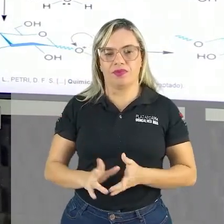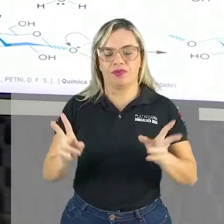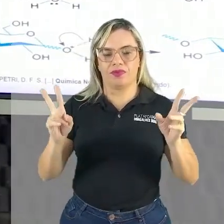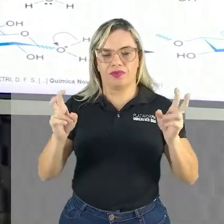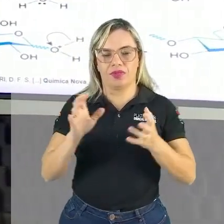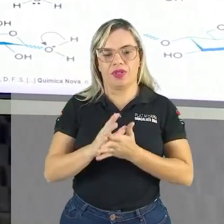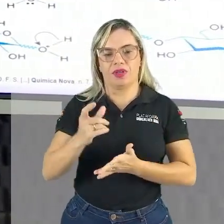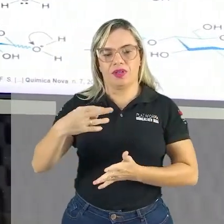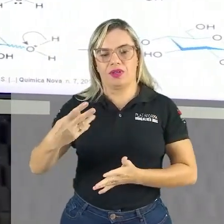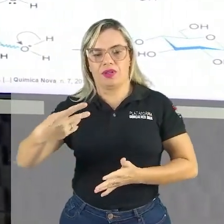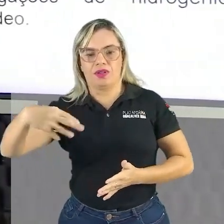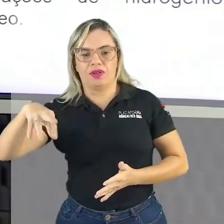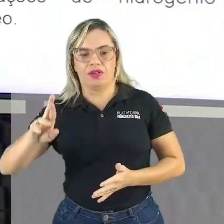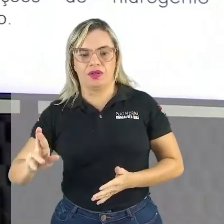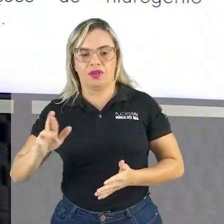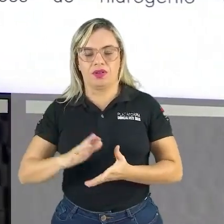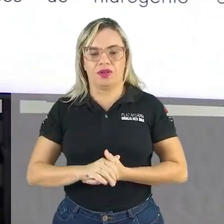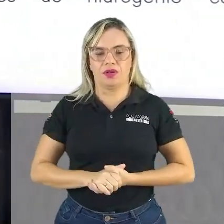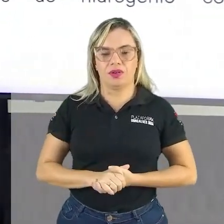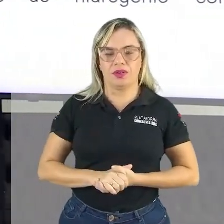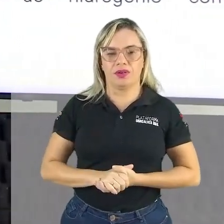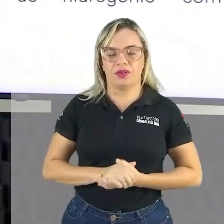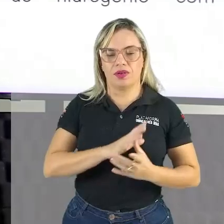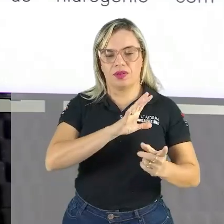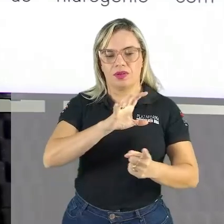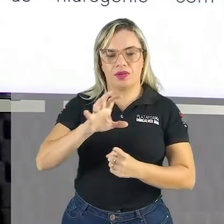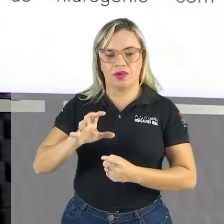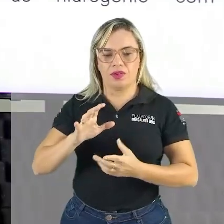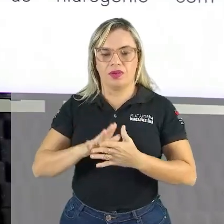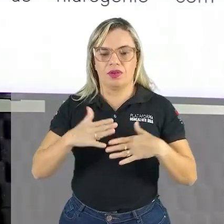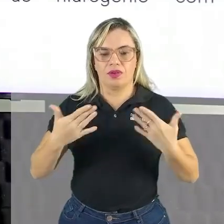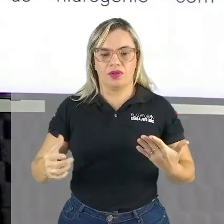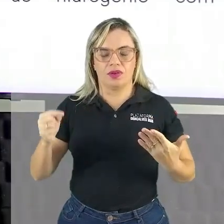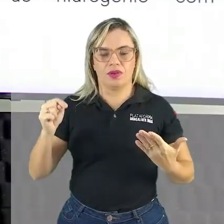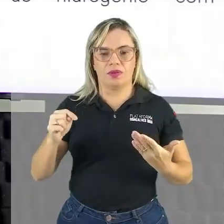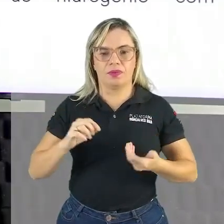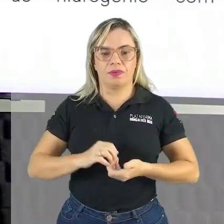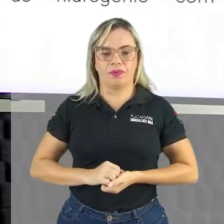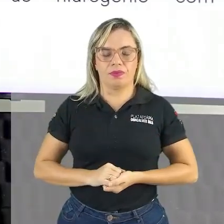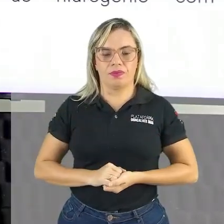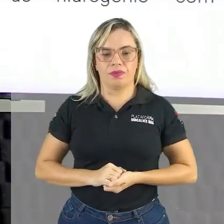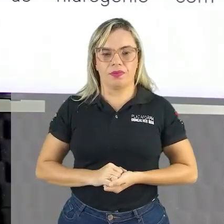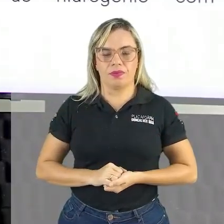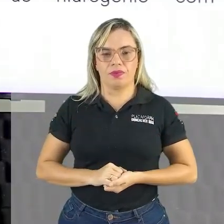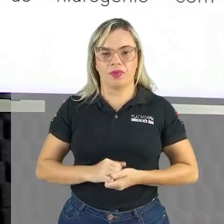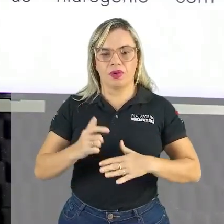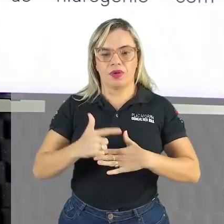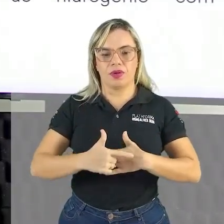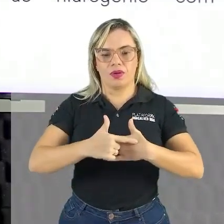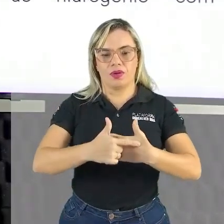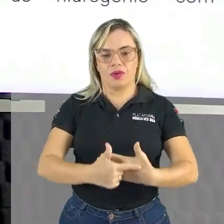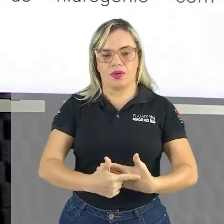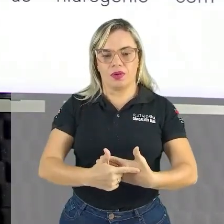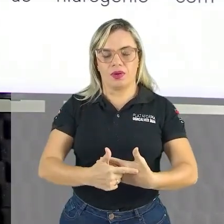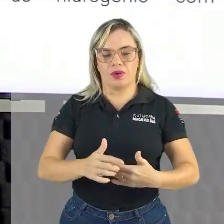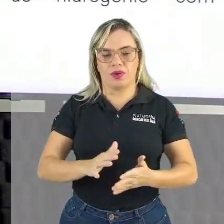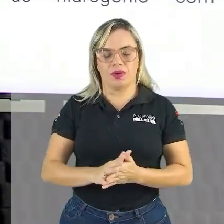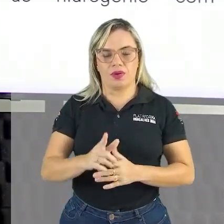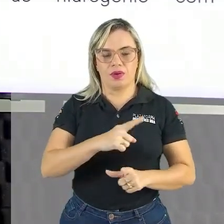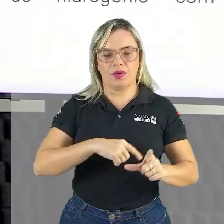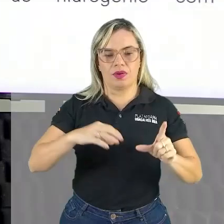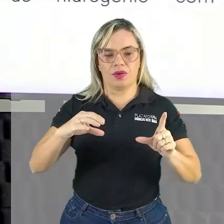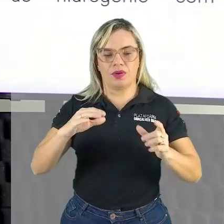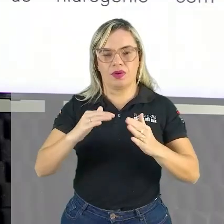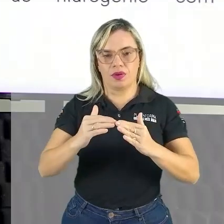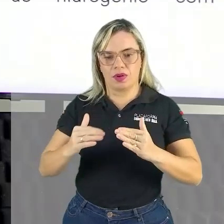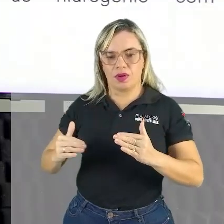catalisador. Ele está atuando como um catalisador. E qual é o papel do catalisador? Aumentar a